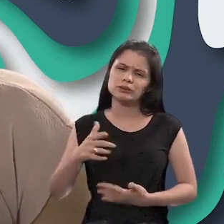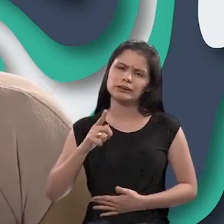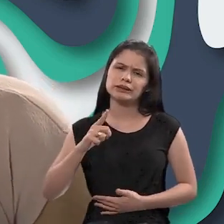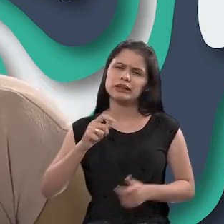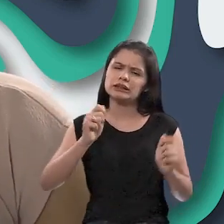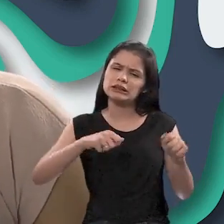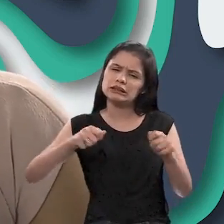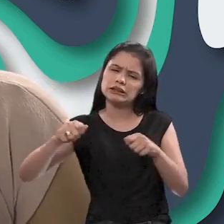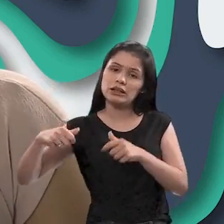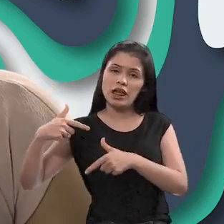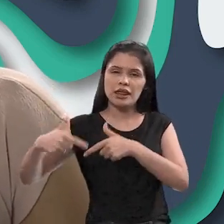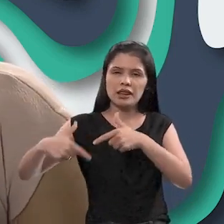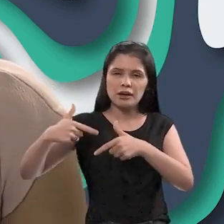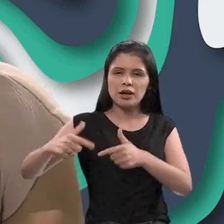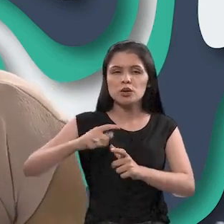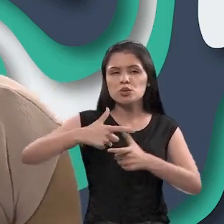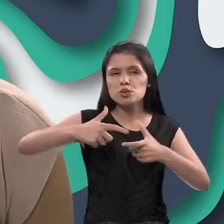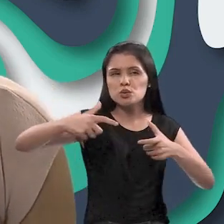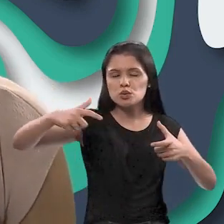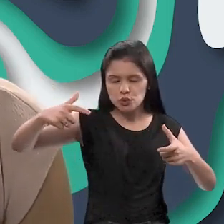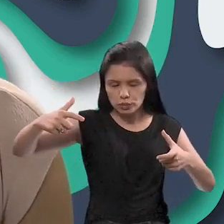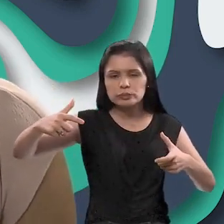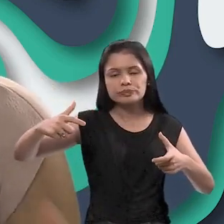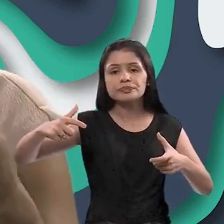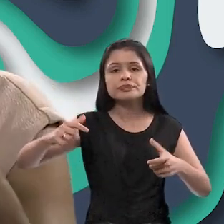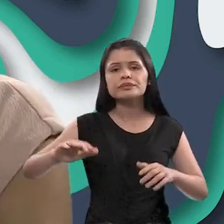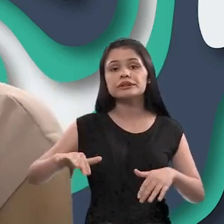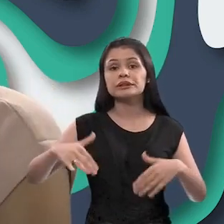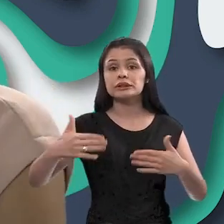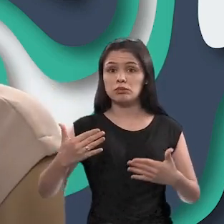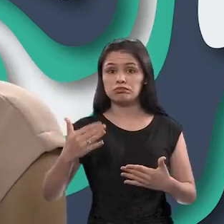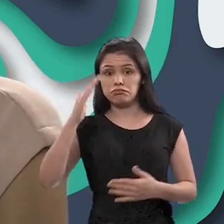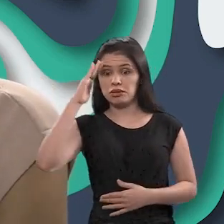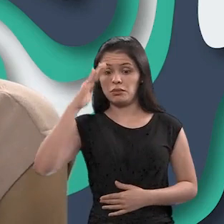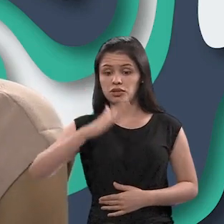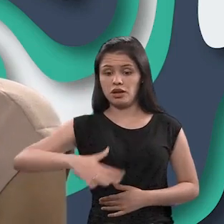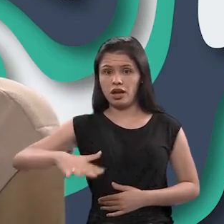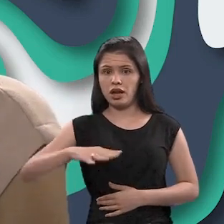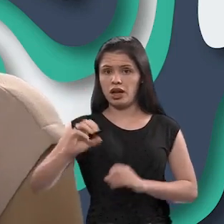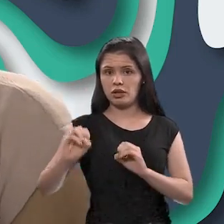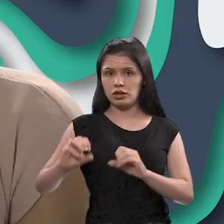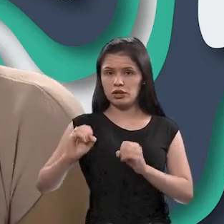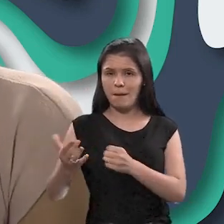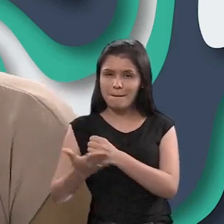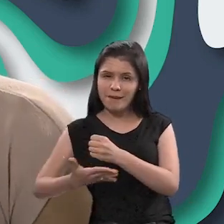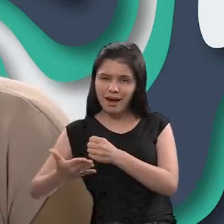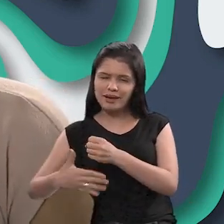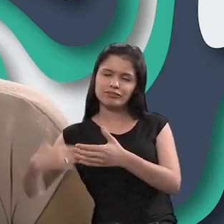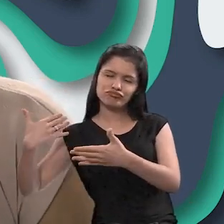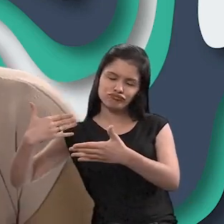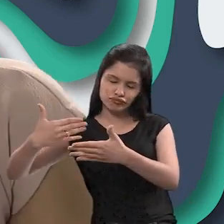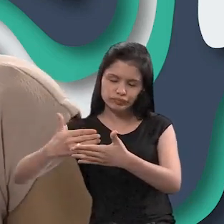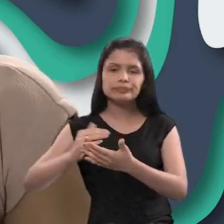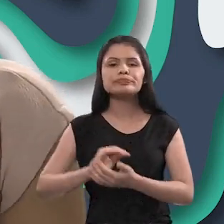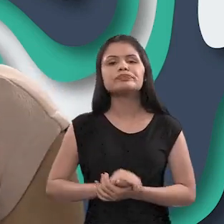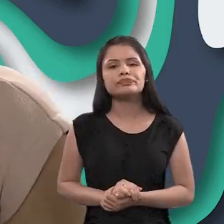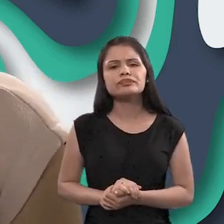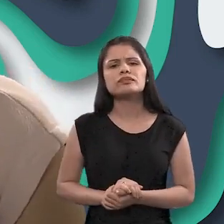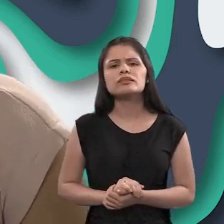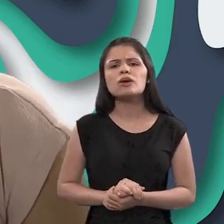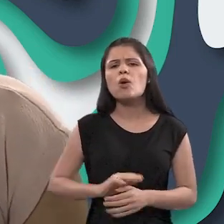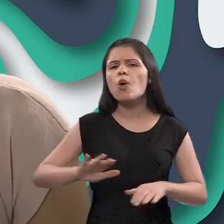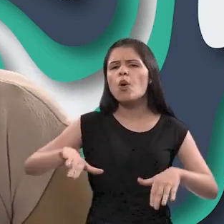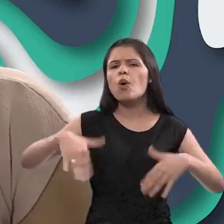das demandas da atuação que estão cada vez mais plurais, inclusive no contexto educacional, desde a educação básica, quais